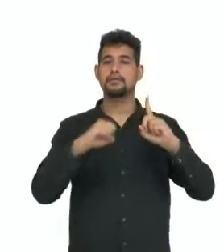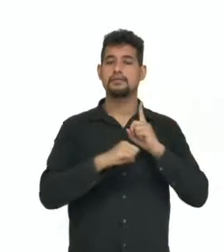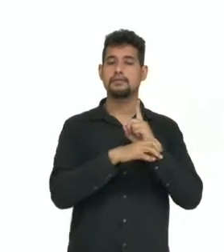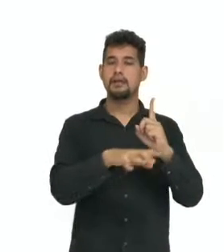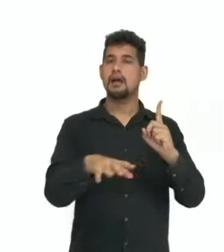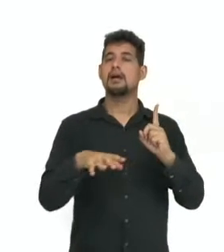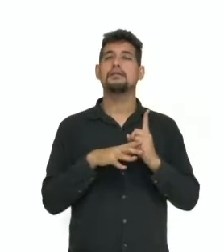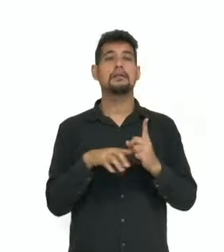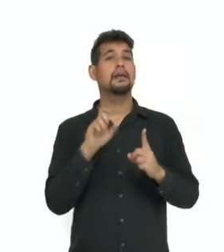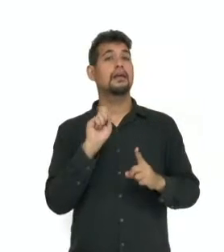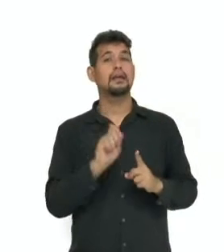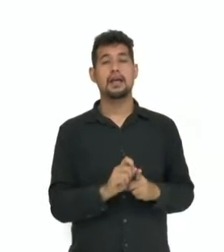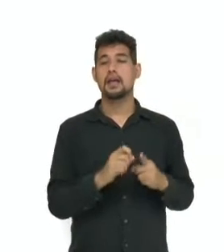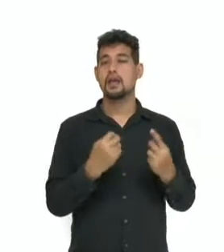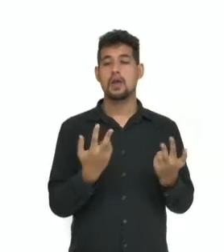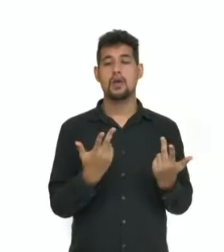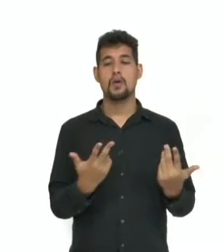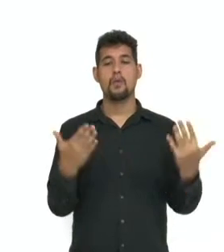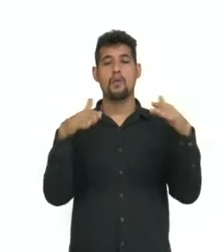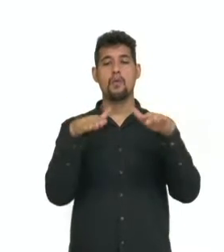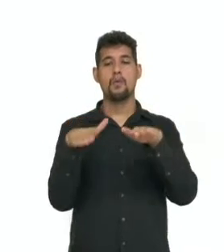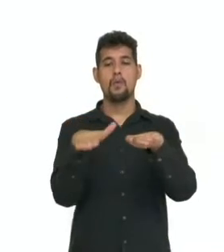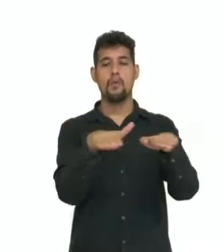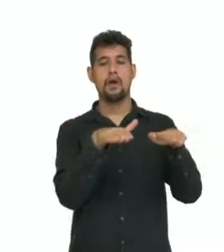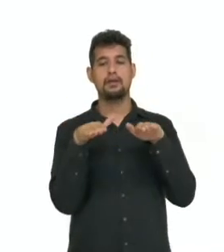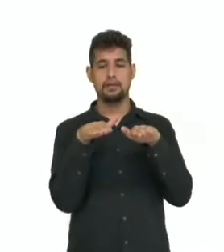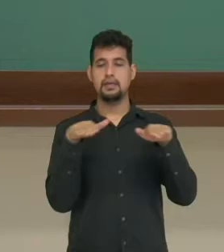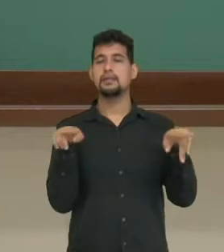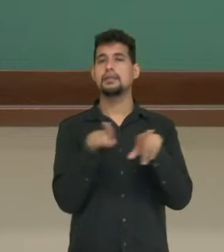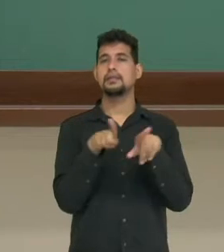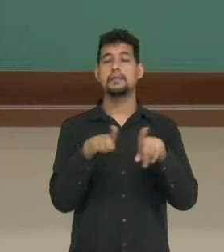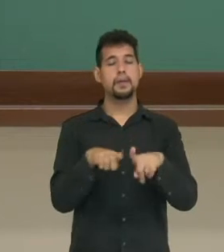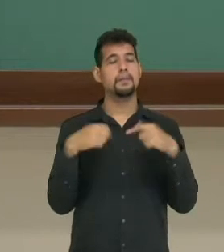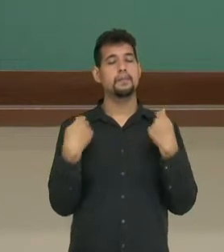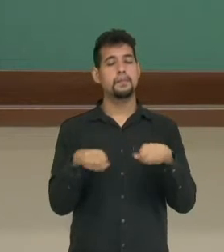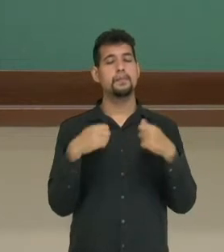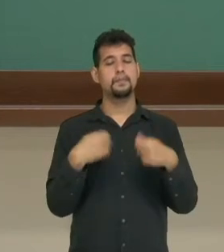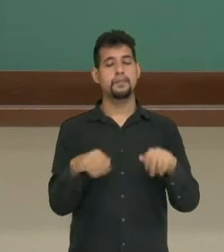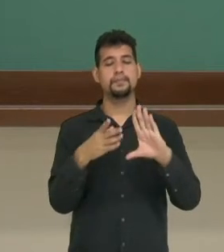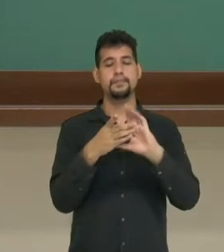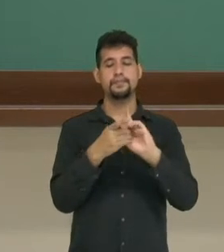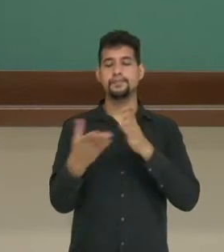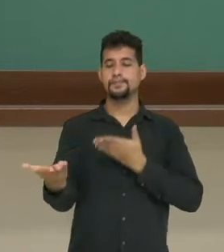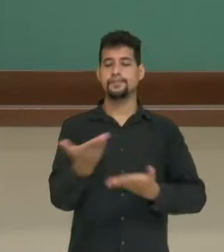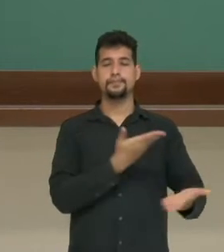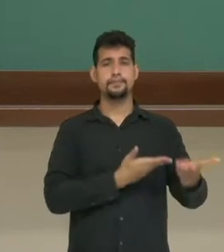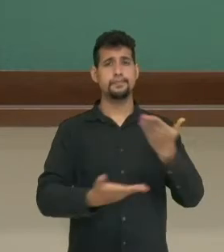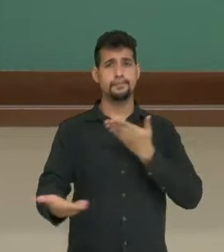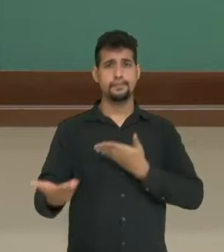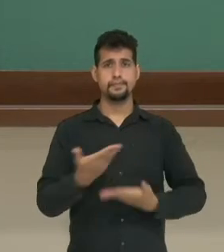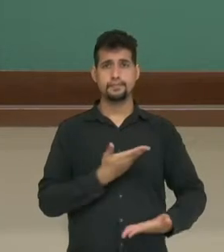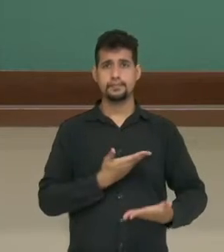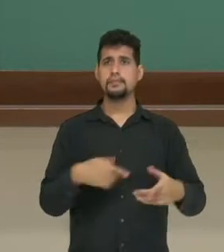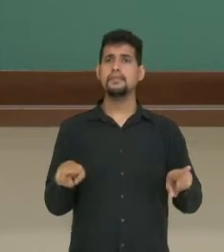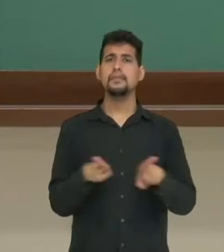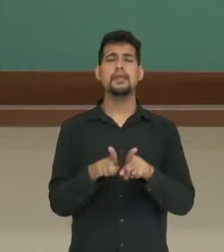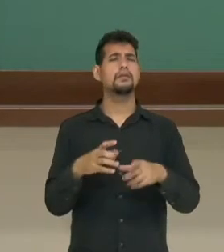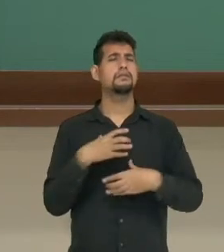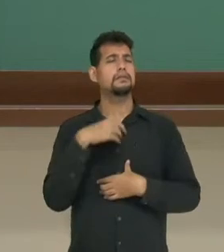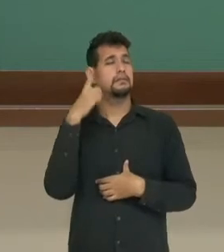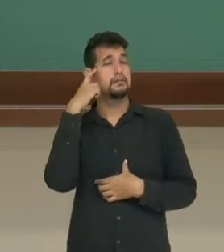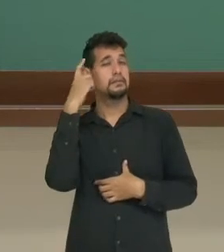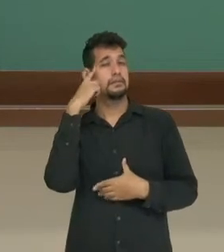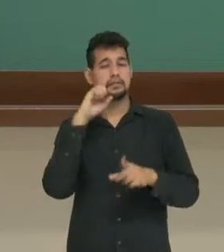fosse igualitária e que fosse democrática. Aliás, nessa linha de ideia de